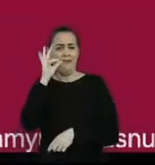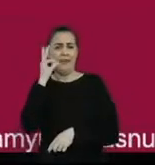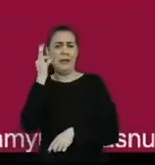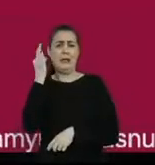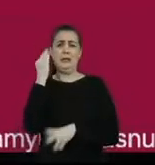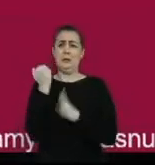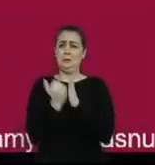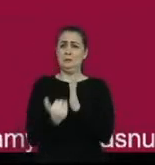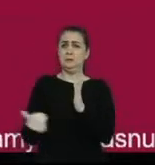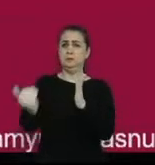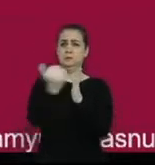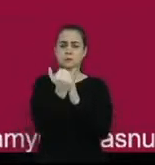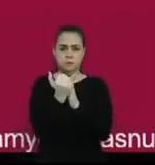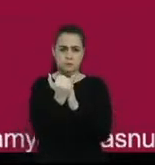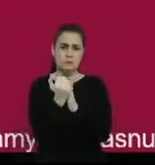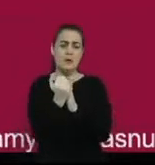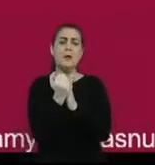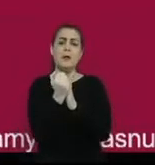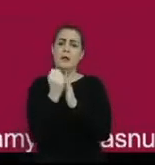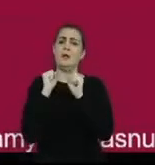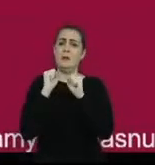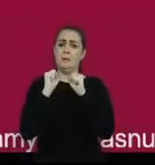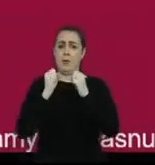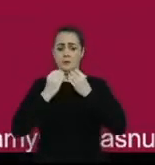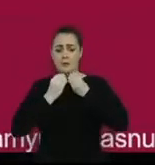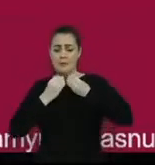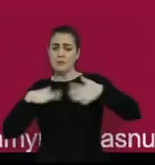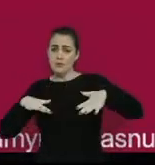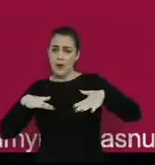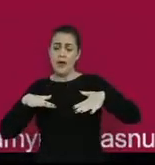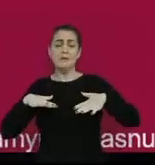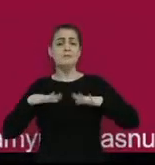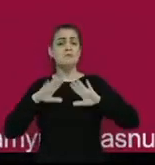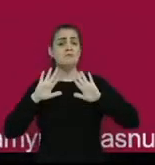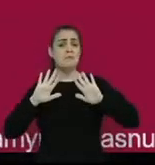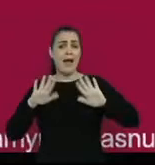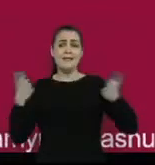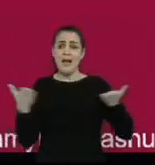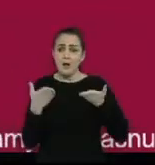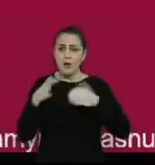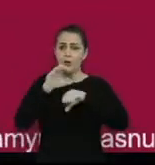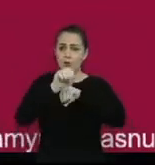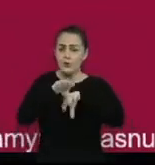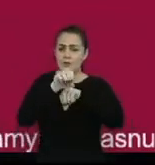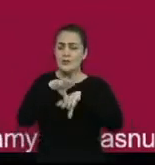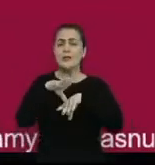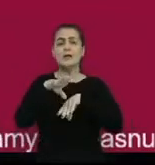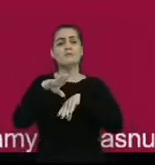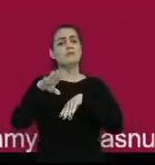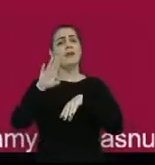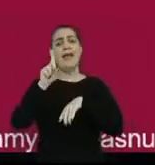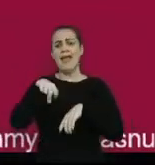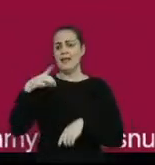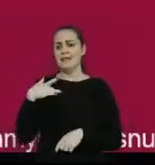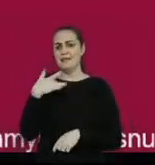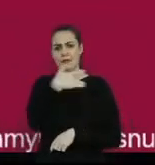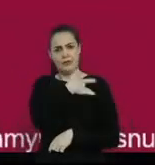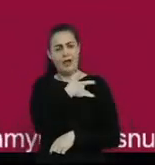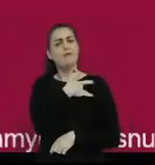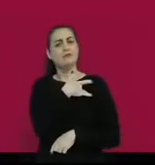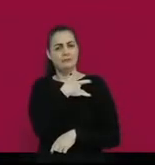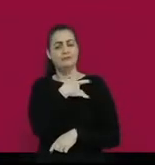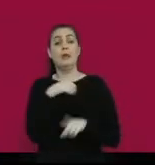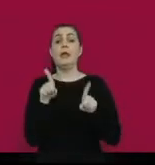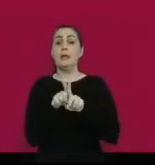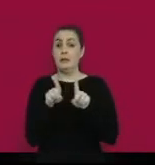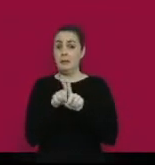gente tem um pré-treino super saudável, com benefícios para a performance esportiva e ainda com muitos efeitos antioxidantes, tá?